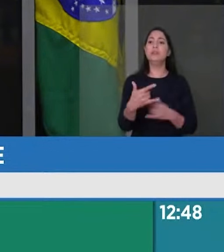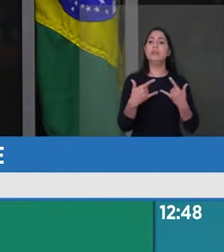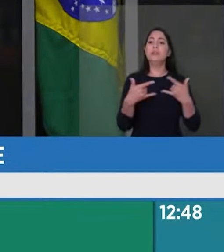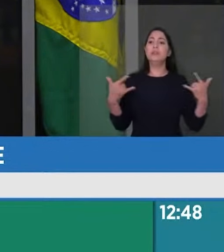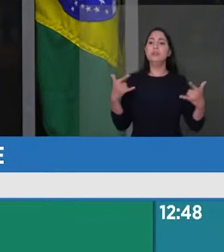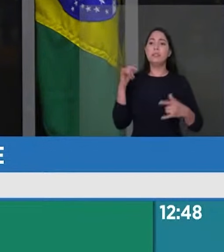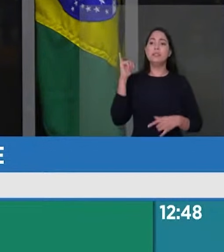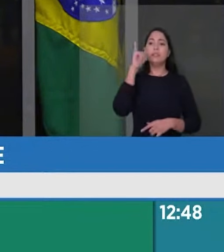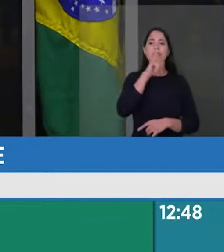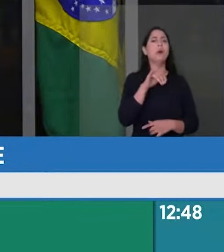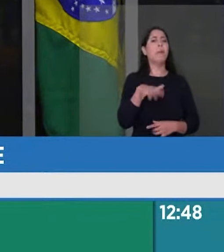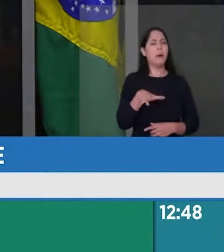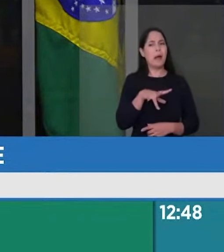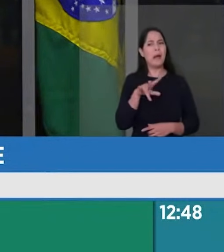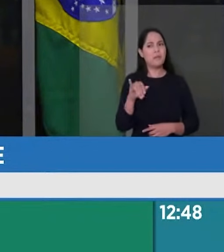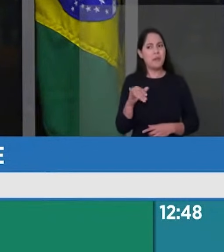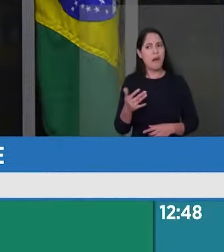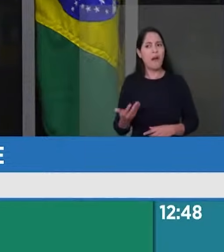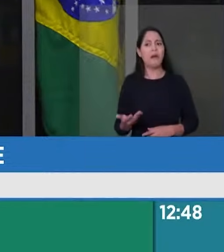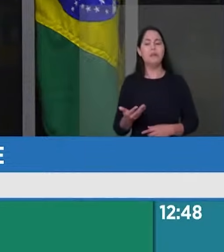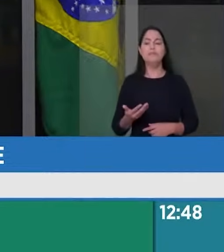aéreas iriam ficar mais baratas,